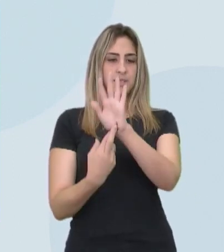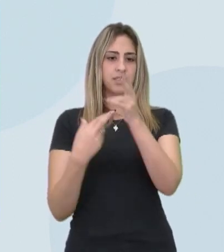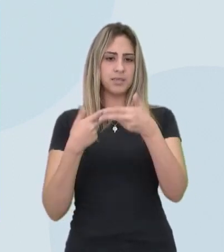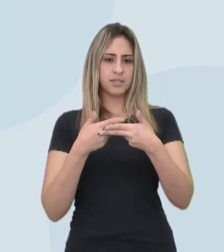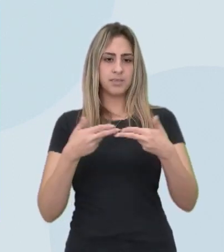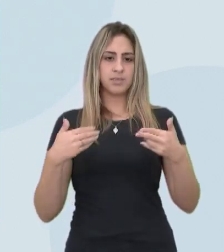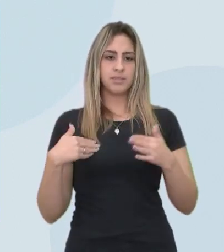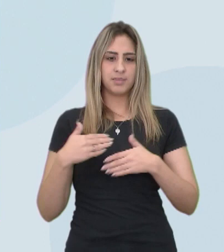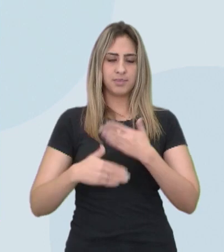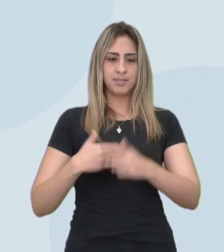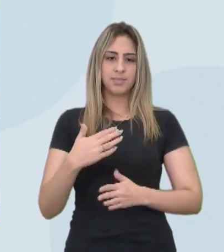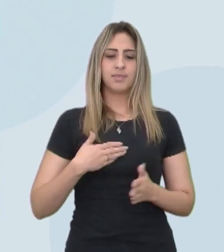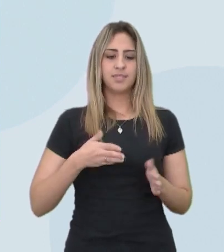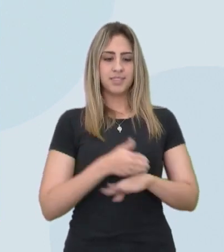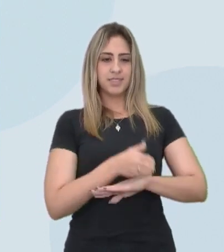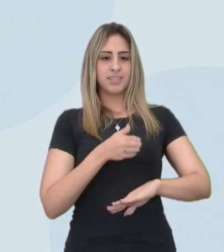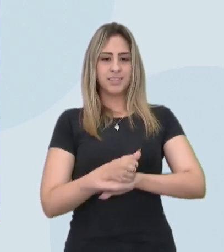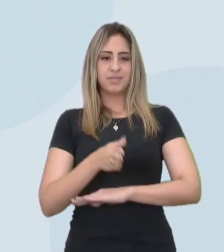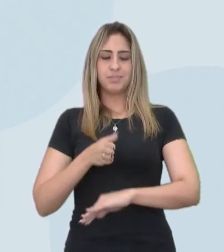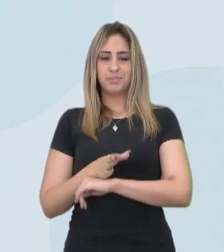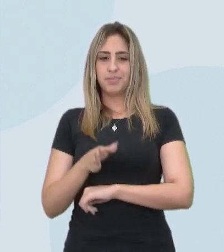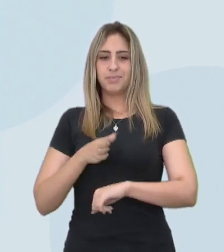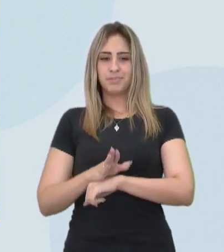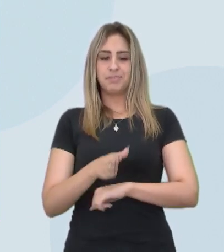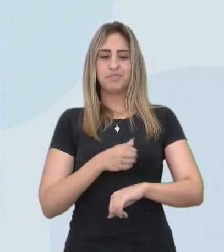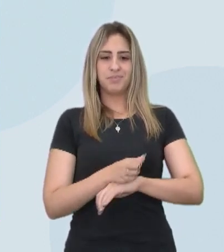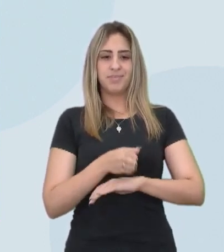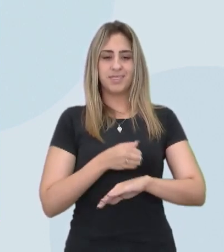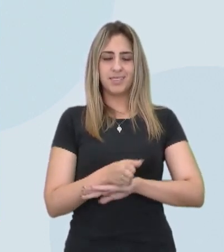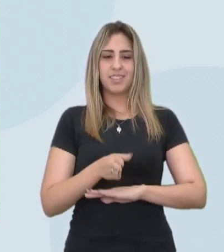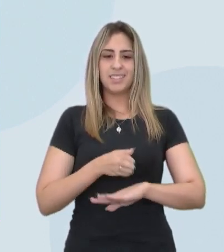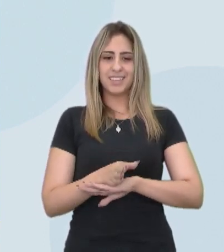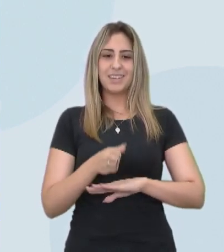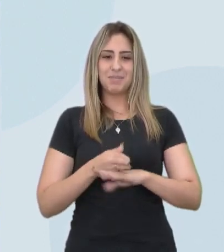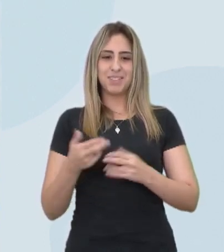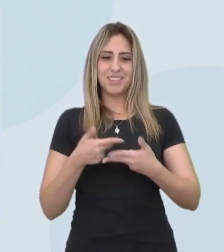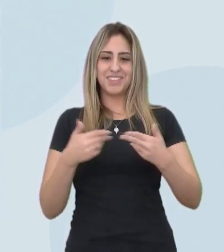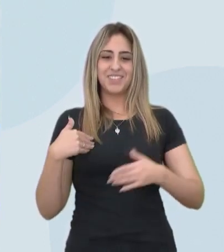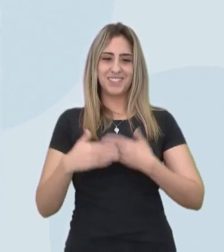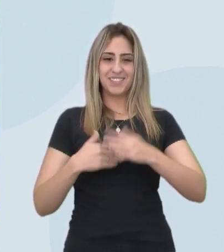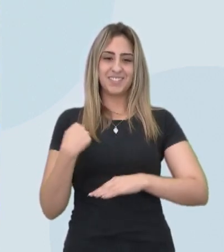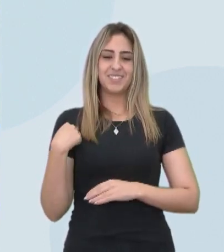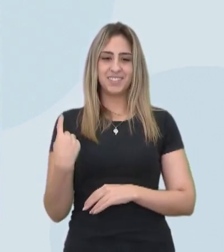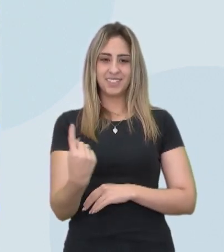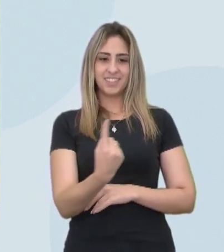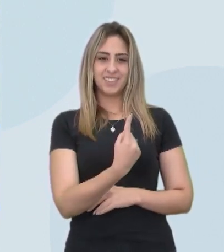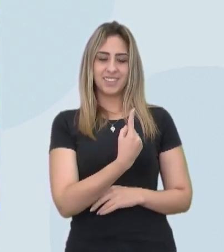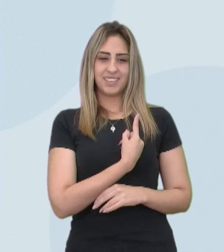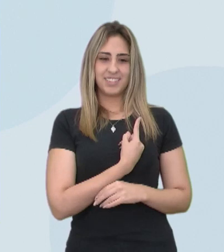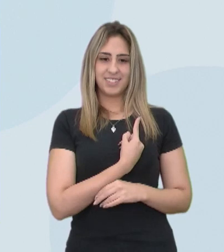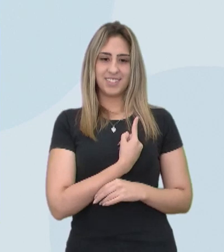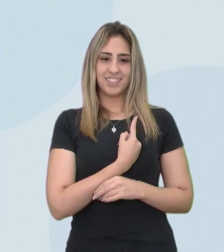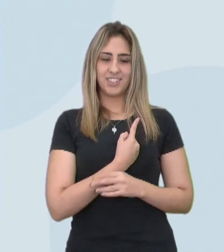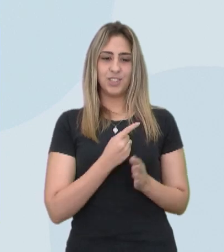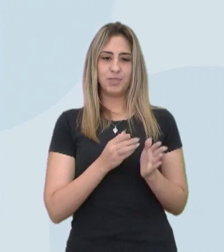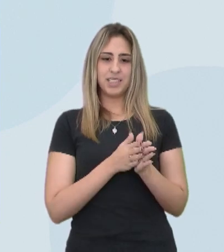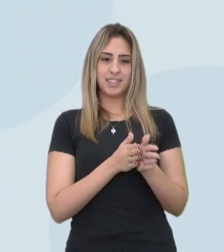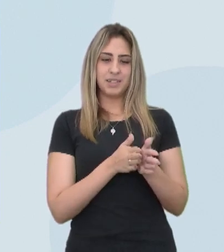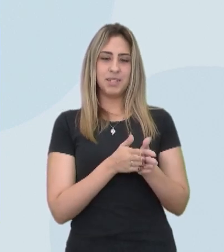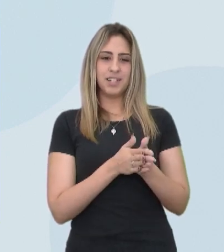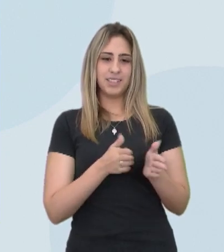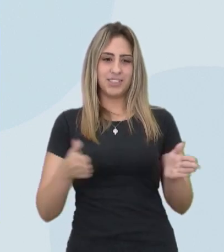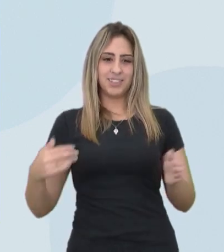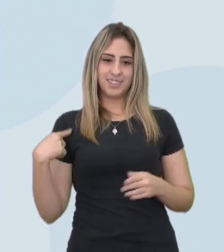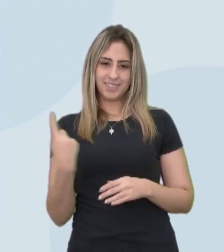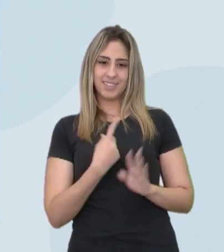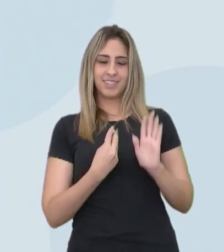isso também foi parte da minha carreira, né? Poder fazer essa homenagem. Na sequência, tem um momento muito interessante